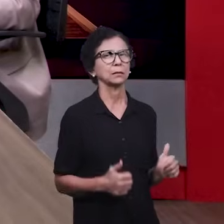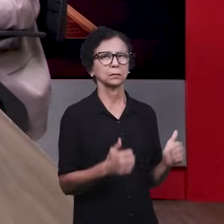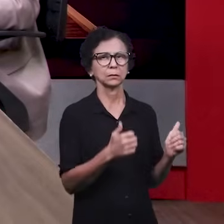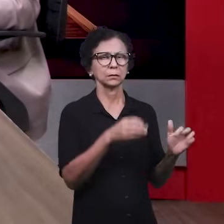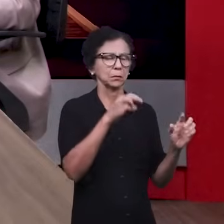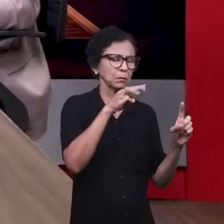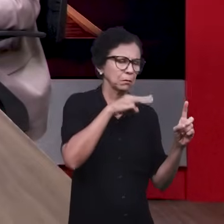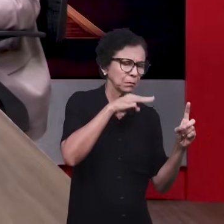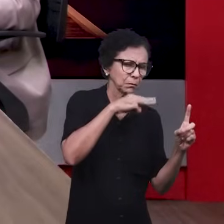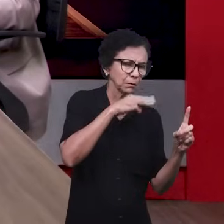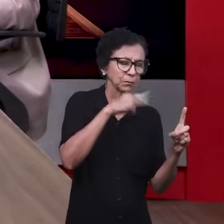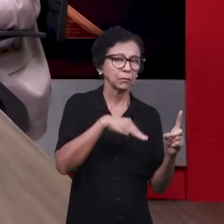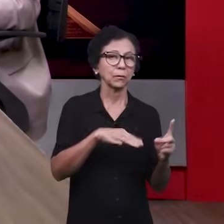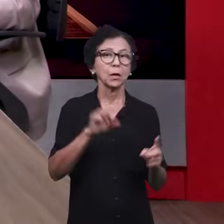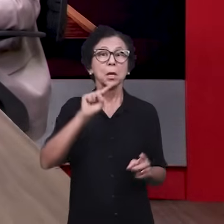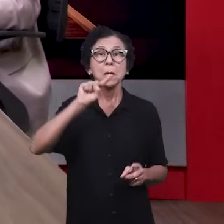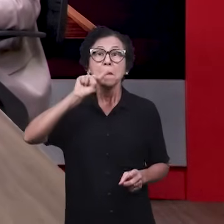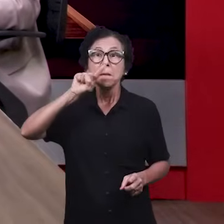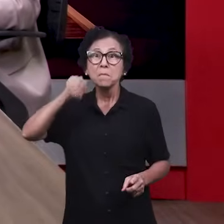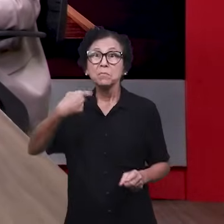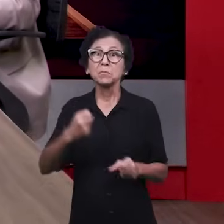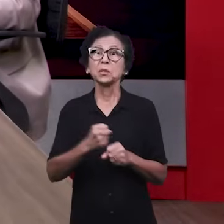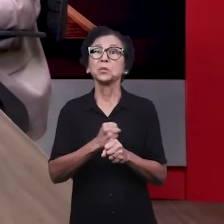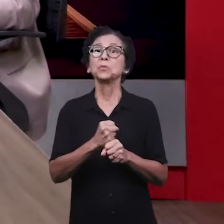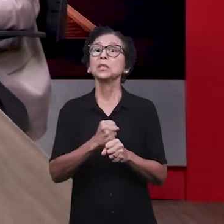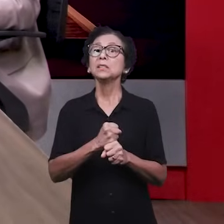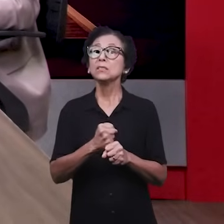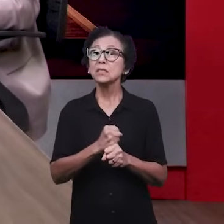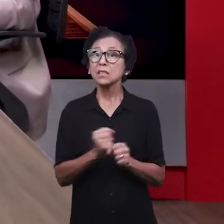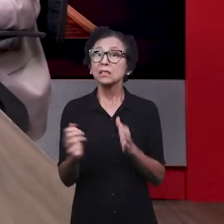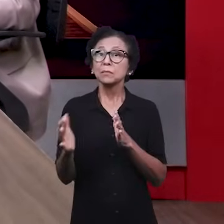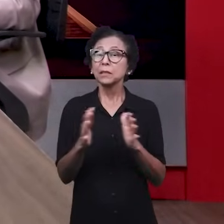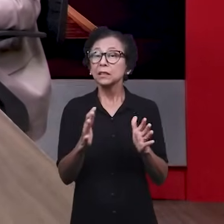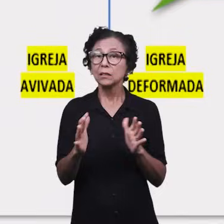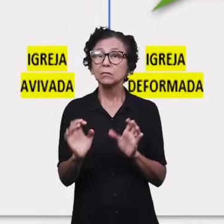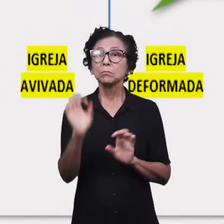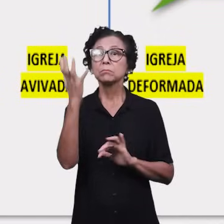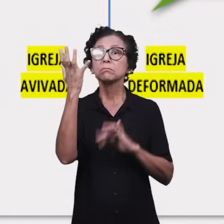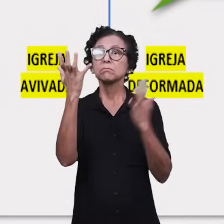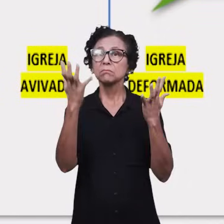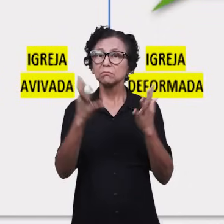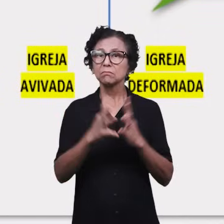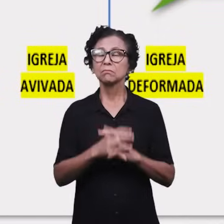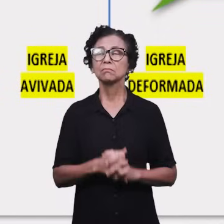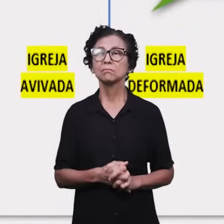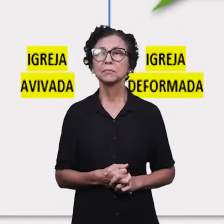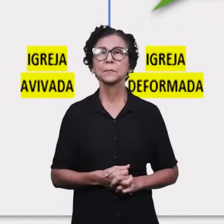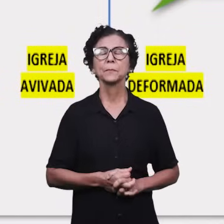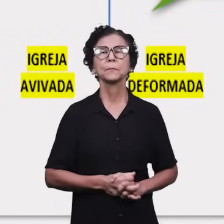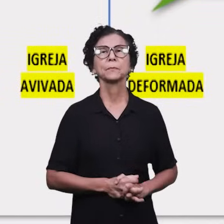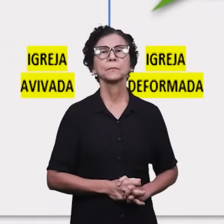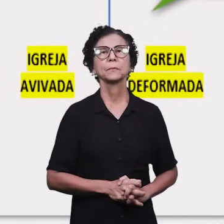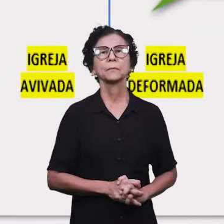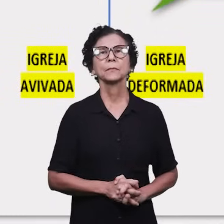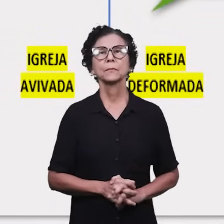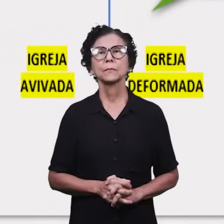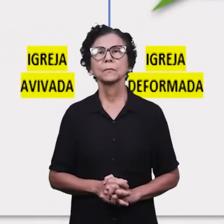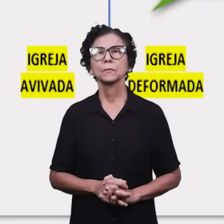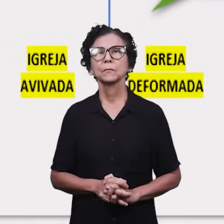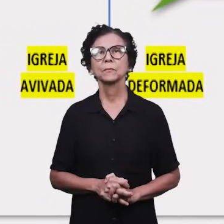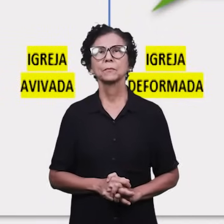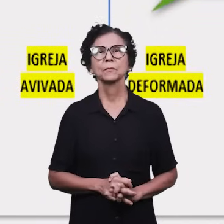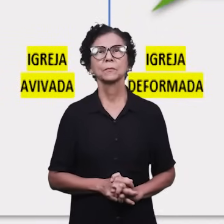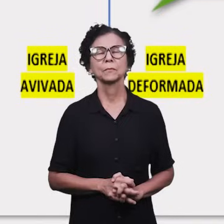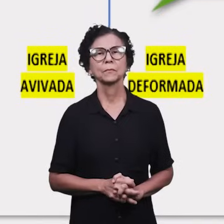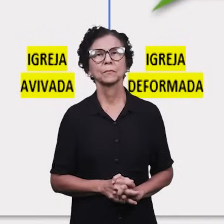longa, 1000 anos. É uma época longa que aconteceu muita coisa aqui mesmo, né? Então, você veja só, aqui nessa época, se